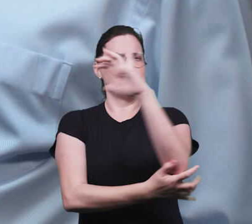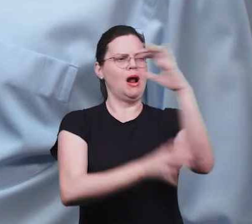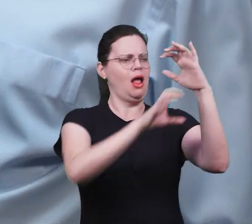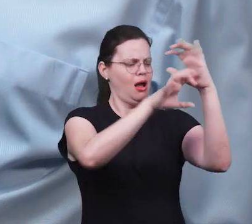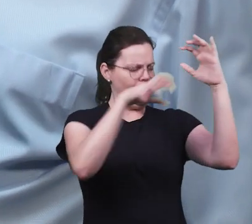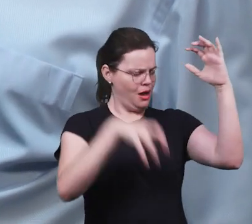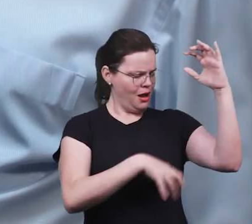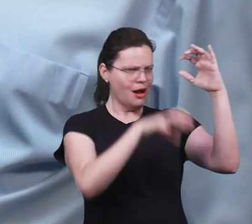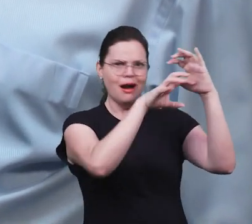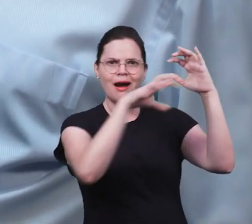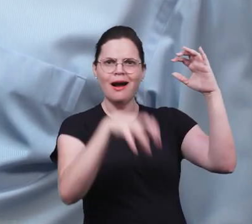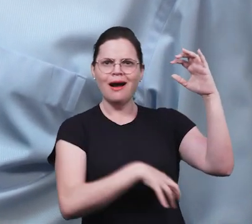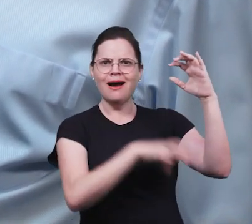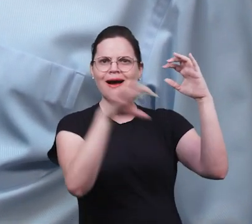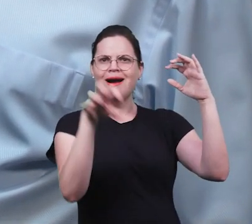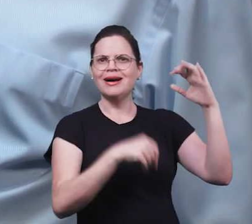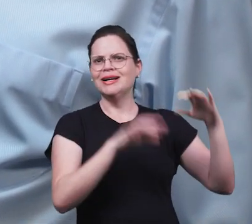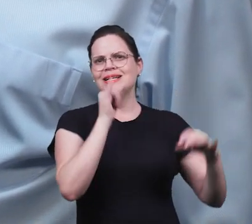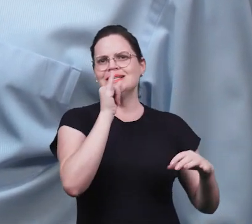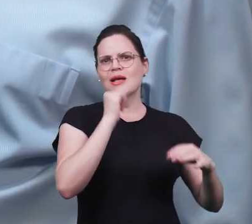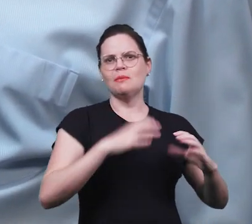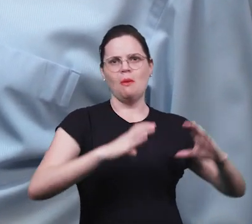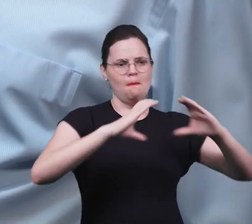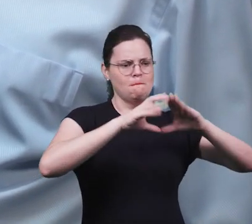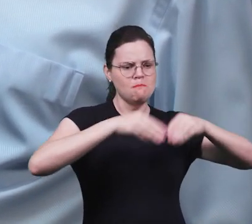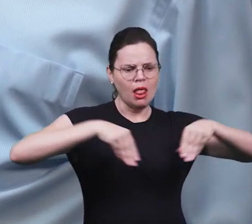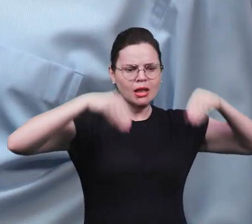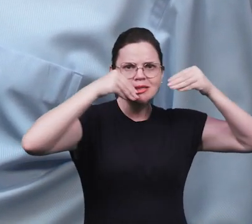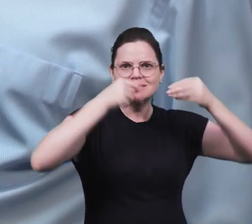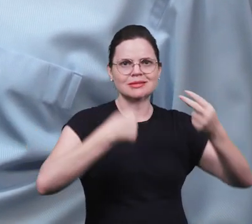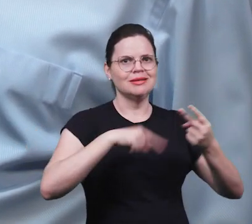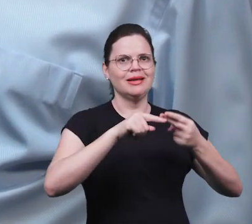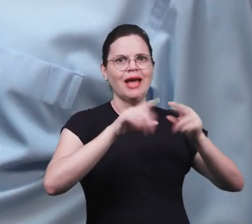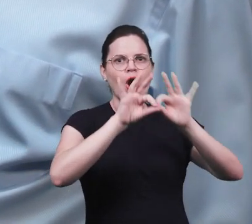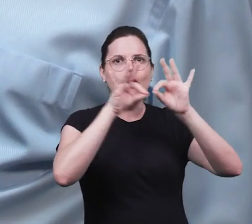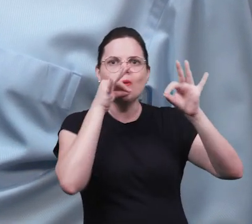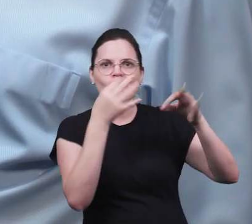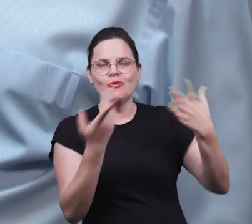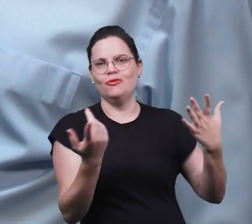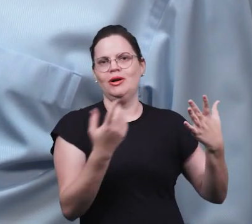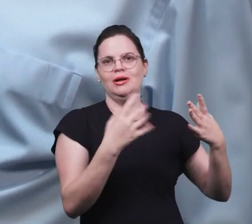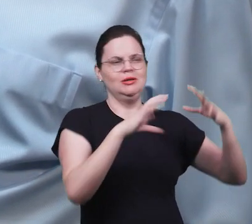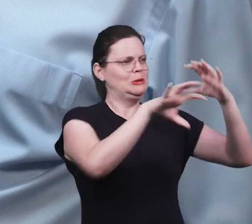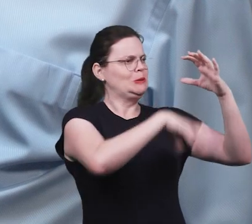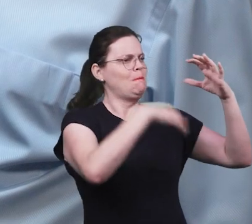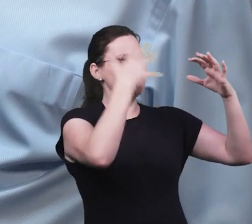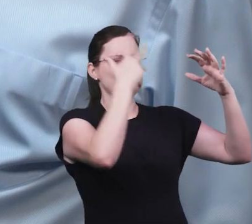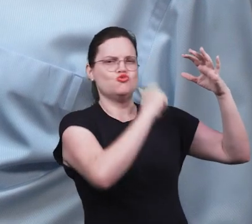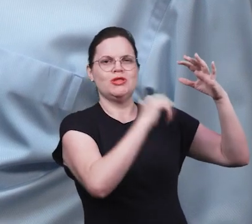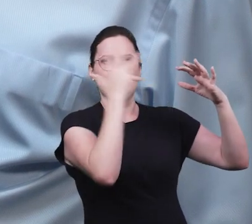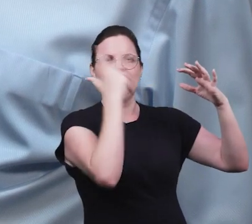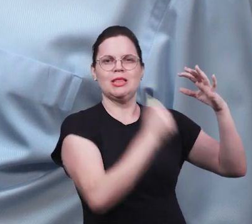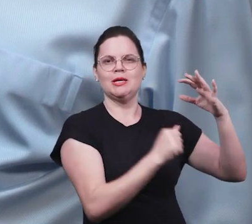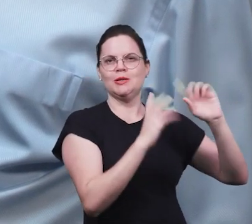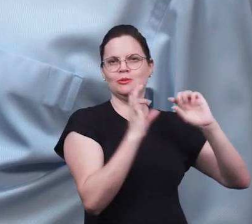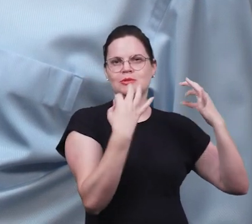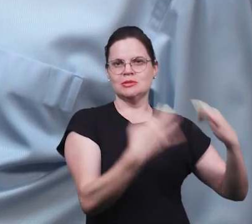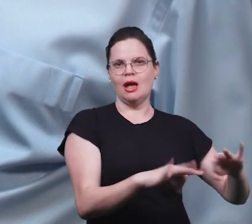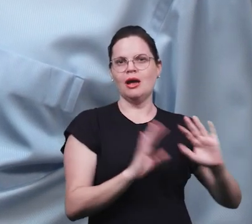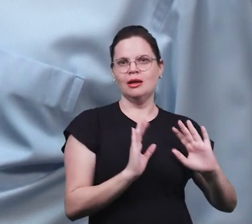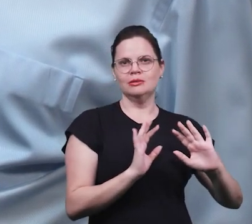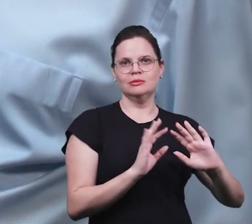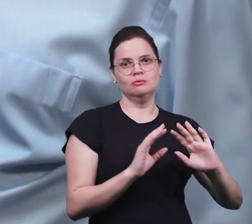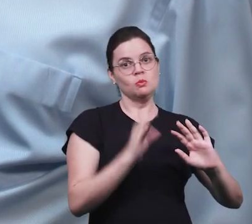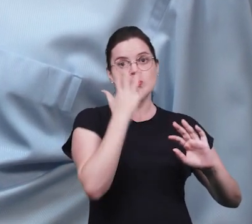intencionado. Alguém podia dizer, ele podia não ter oferecido nada. Mas ele ofereceu a Deus o fruto da razão dele, a